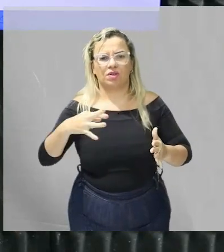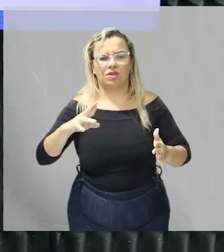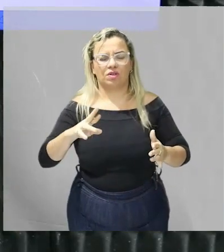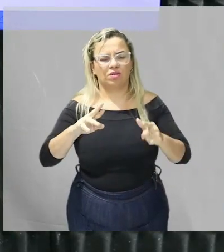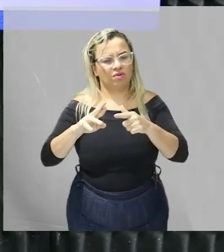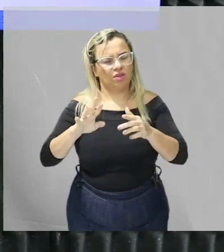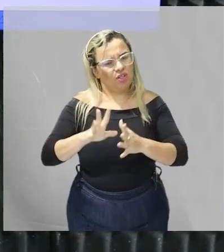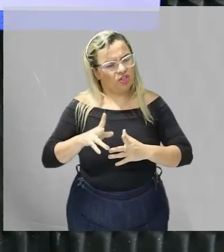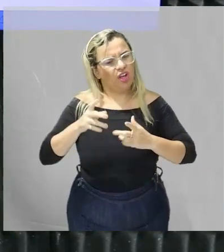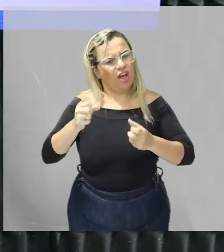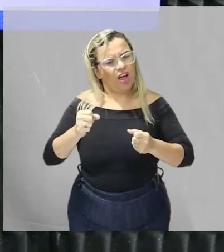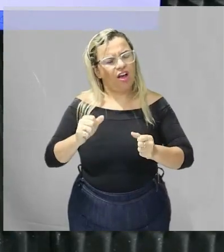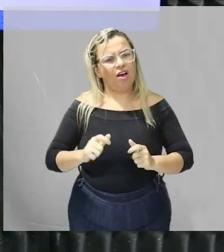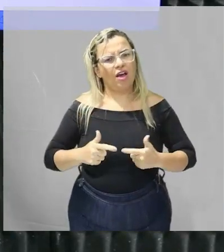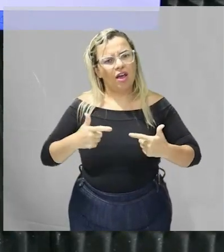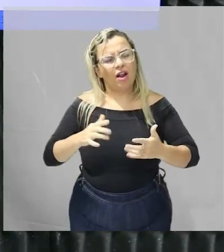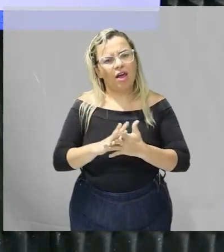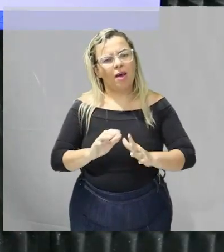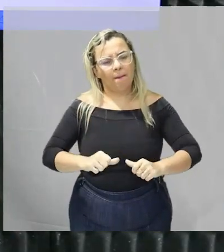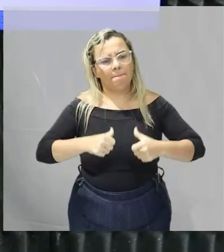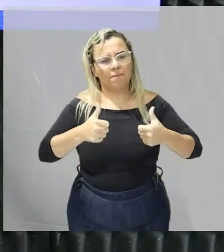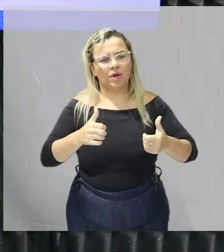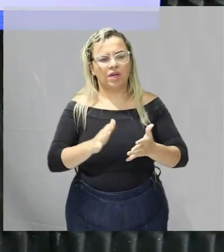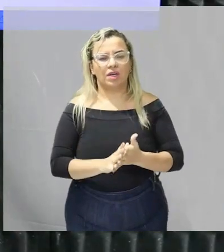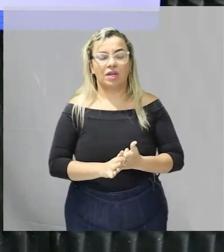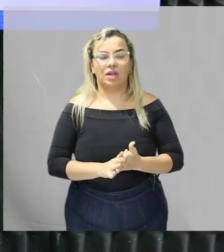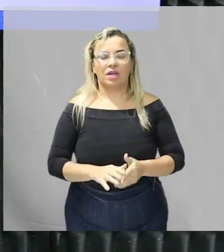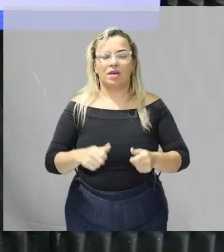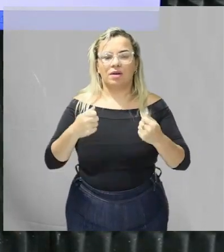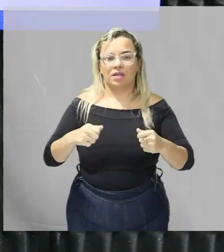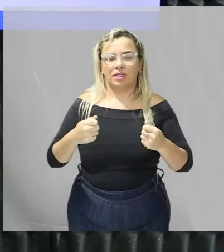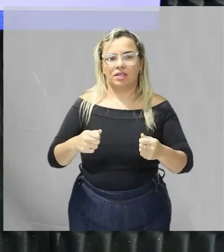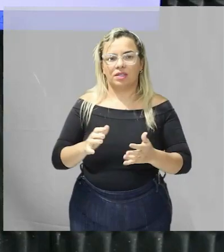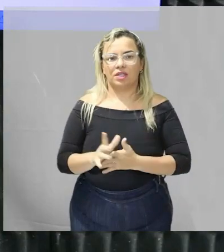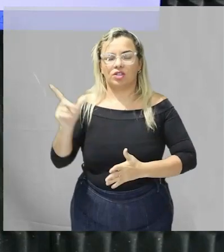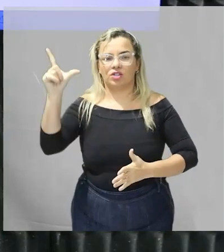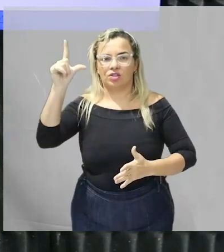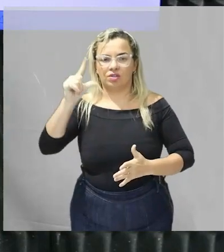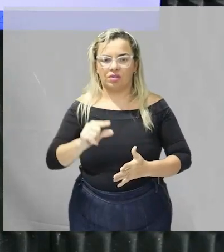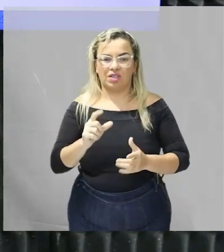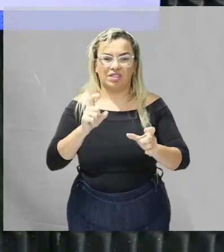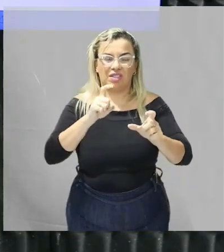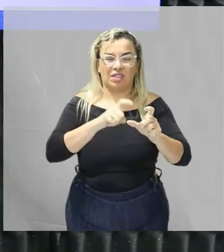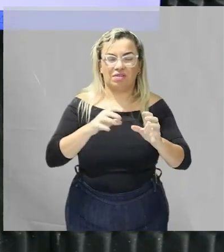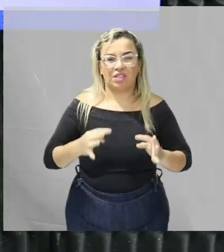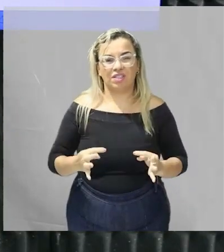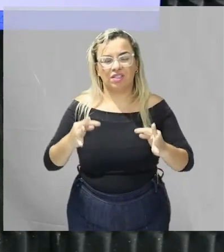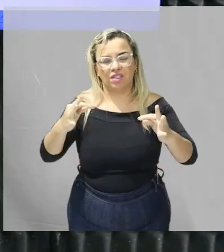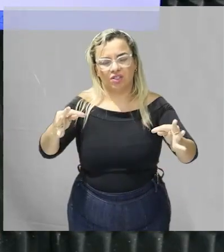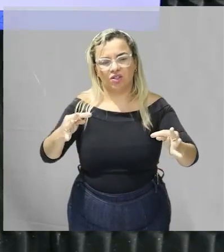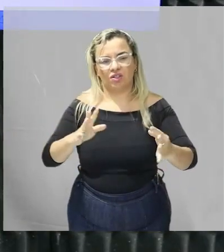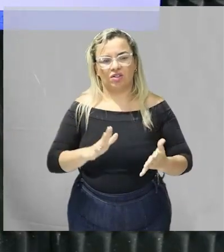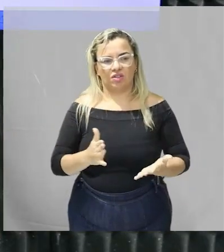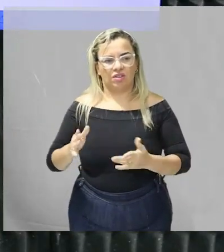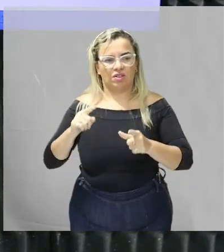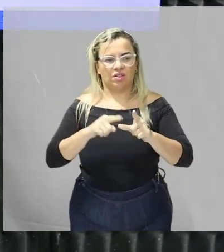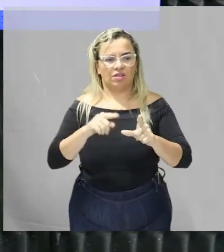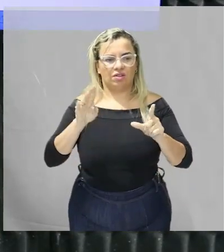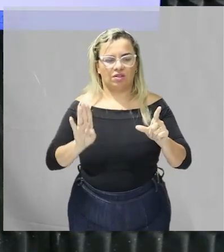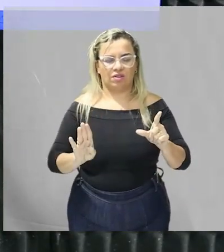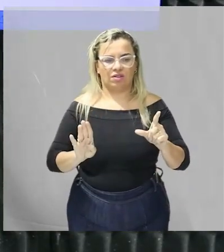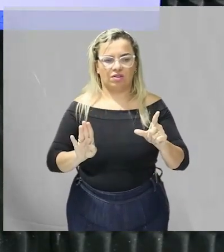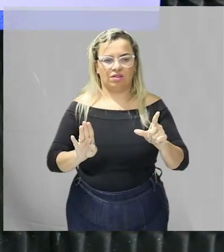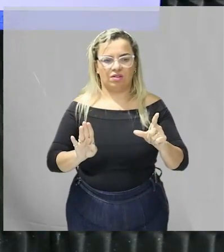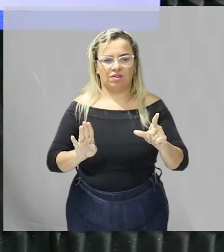quer diminuir a dependência no setor tecnológico. Errado. Letra B, incremento da atividade agrícola? Não, a atividade agrícola já